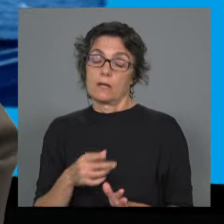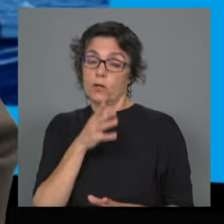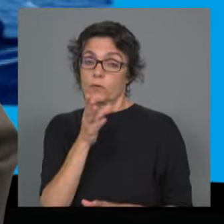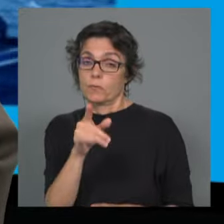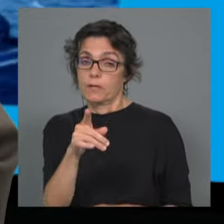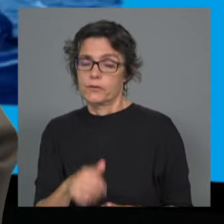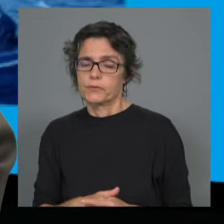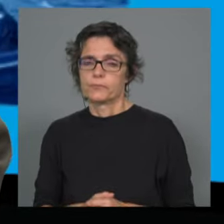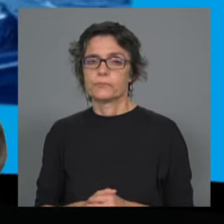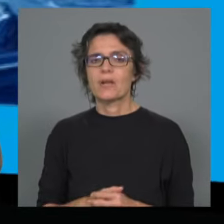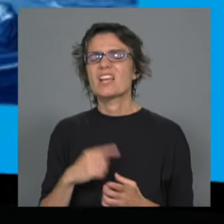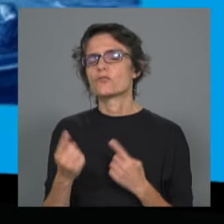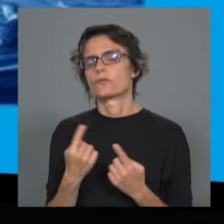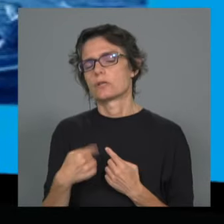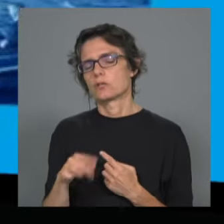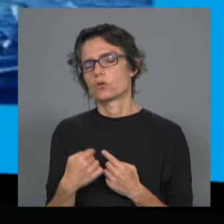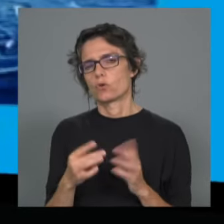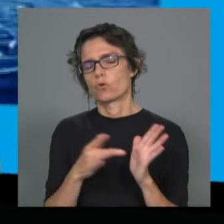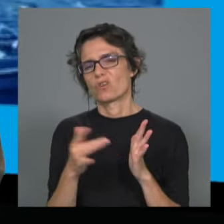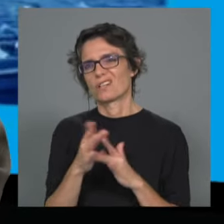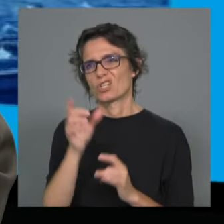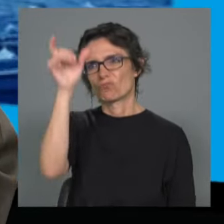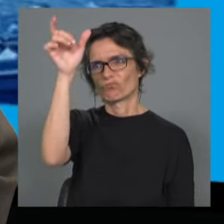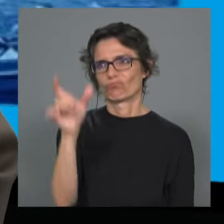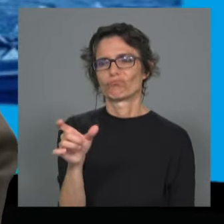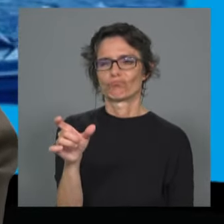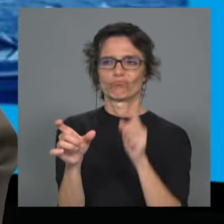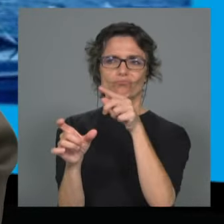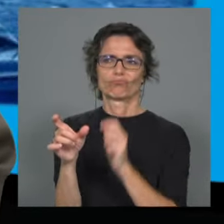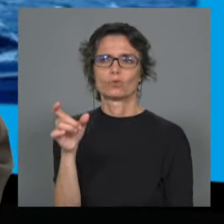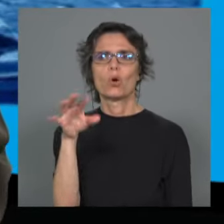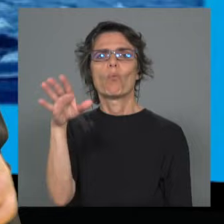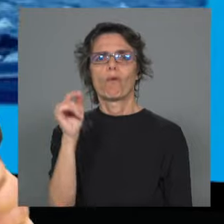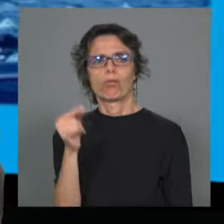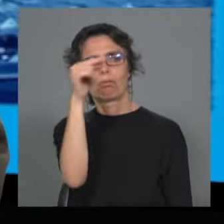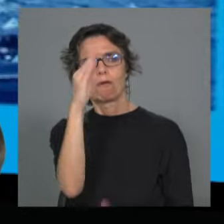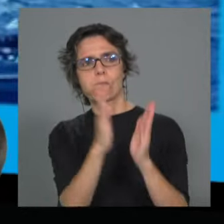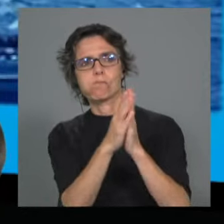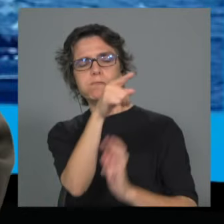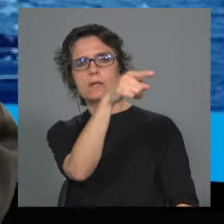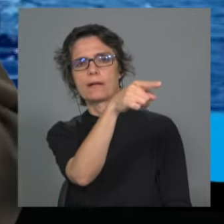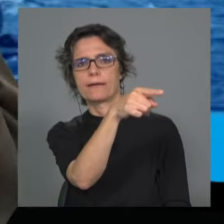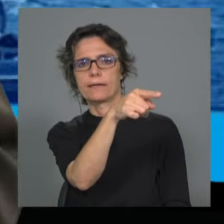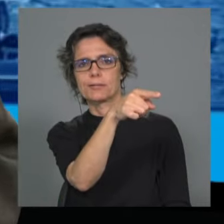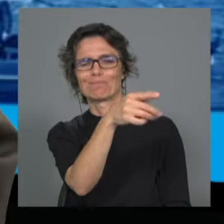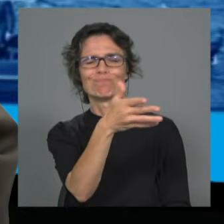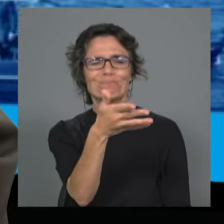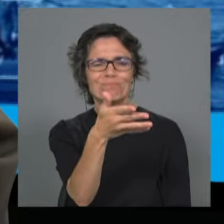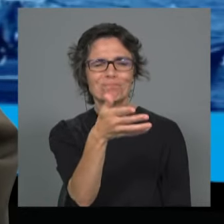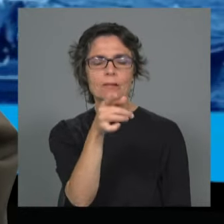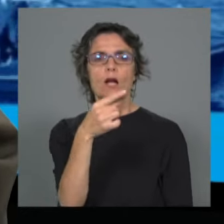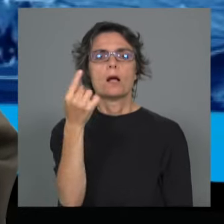Colocamos quase a imagem de Cristo e Cristo na nossa vida apenas presente na própria Igreja. E penso que quando Paulo fala da centralidade do próprio